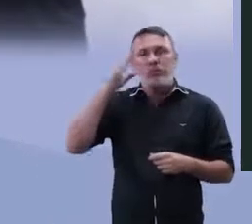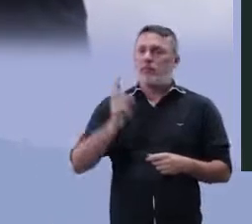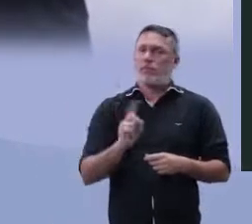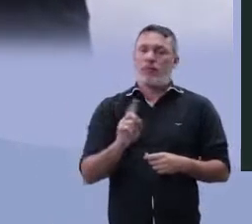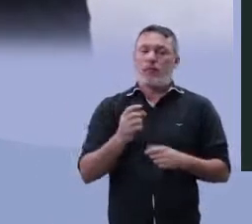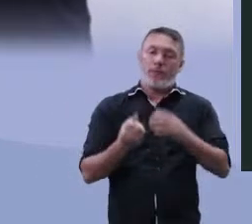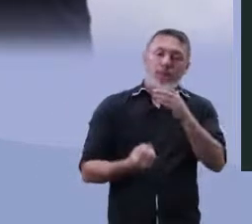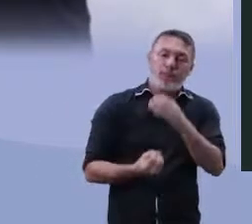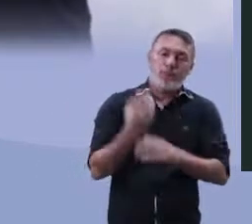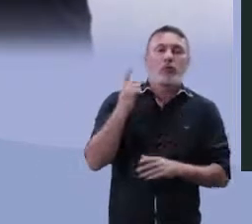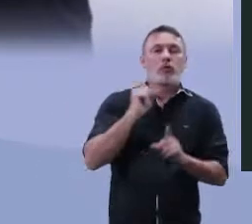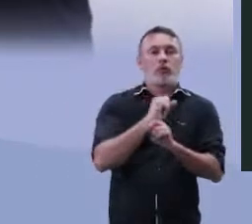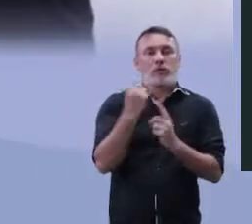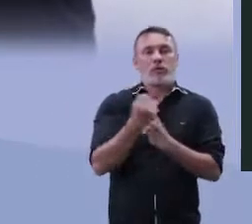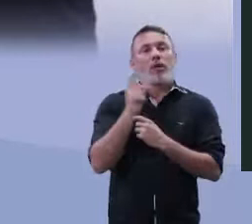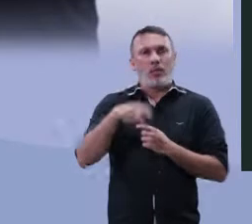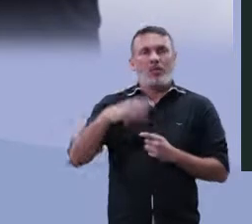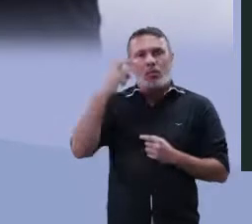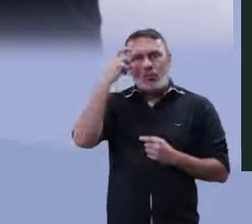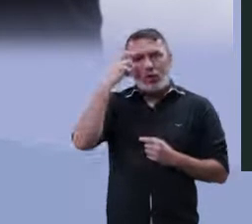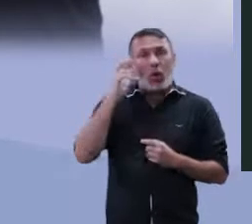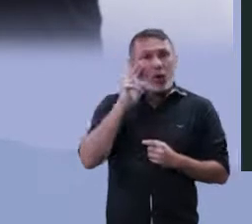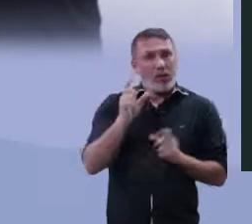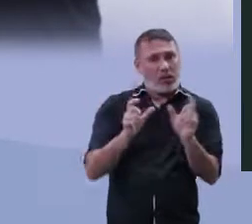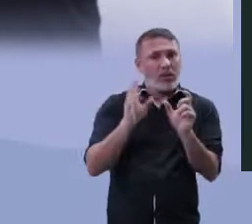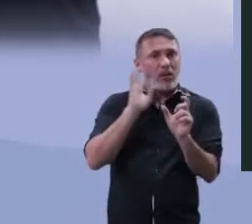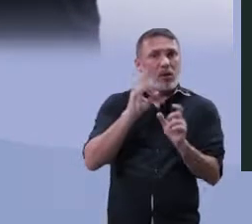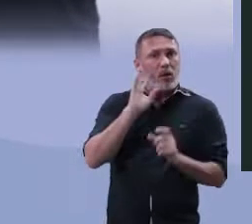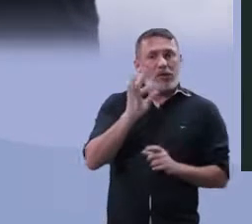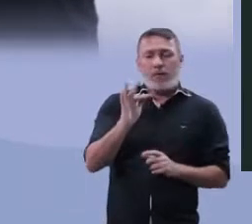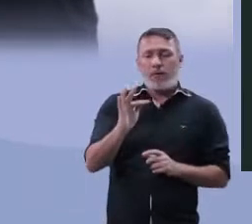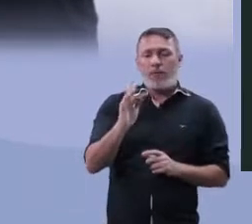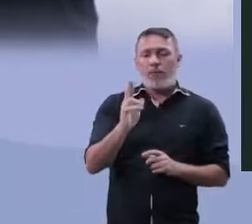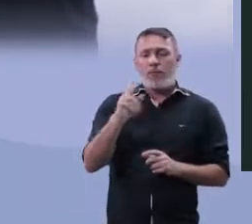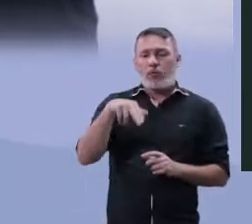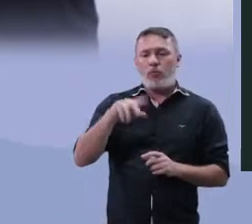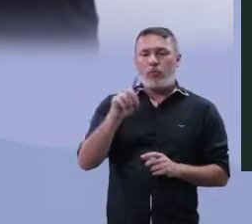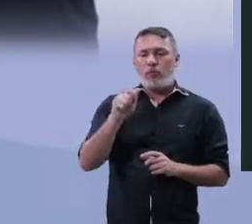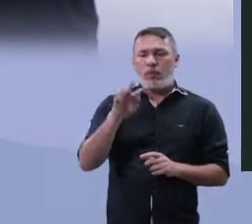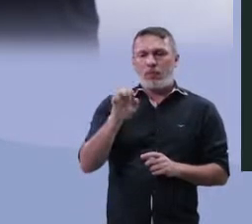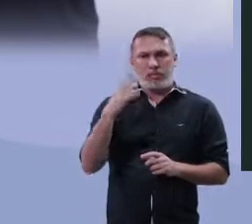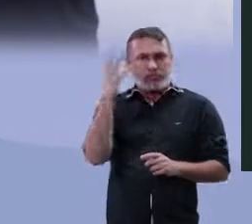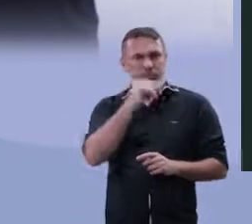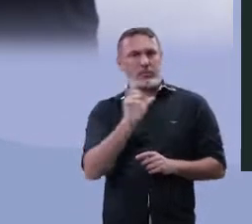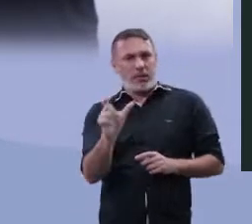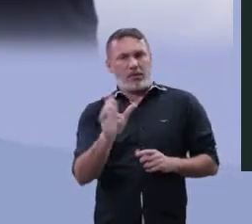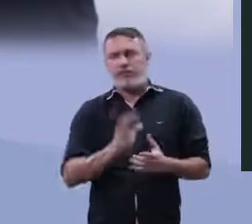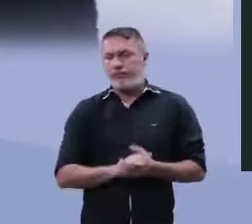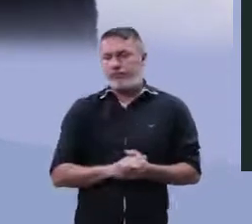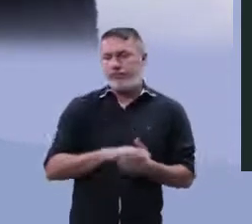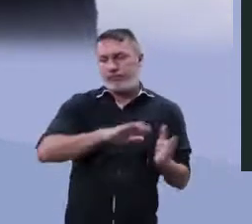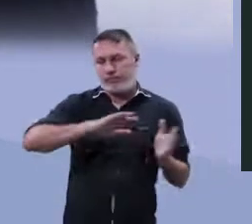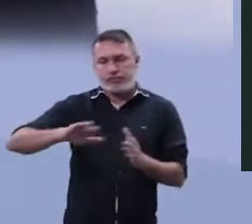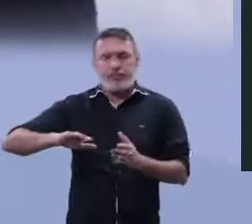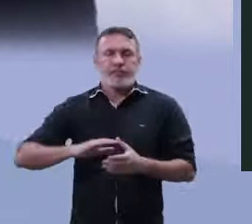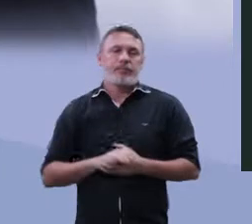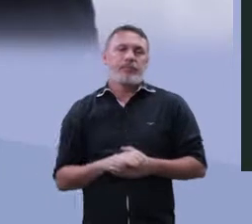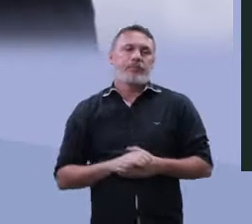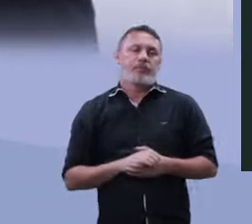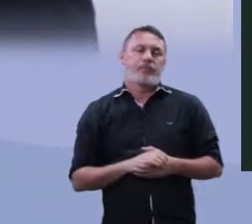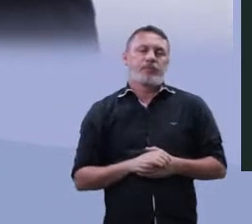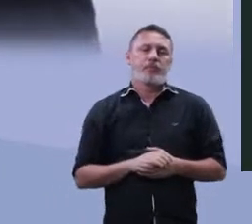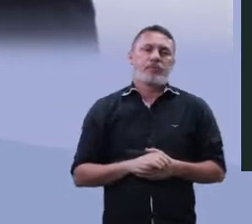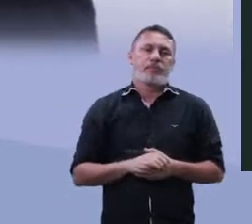não é o elemento fundante dessa sociedade. Gostaram da palavra fundante? Isso é bom para botar numa redação, né? Porque aí fica legal. Né?